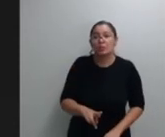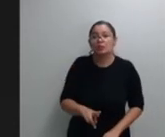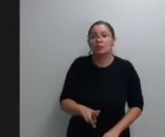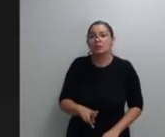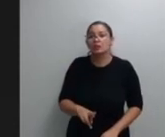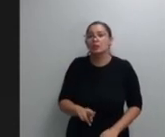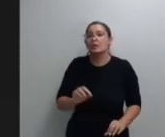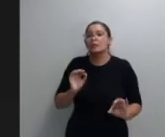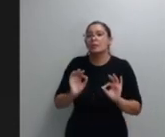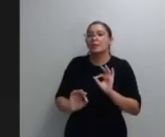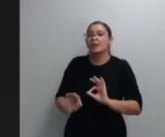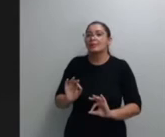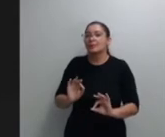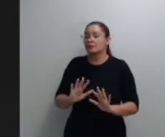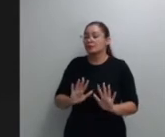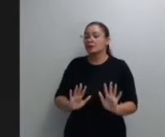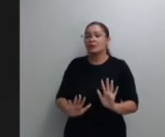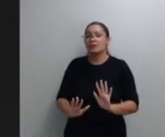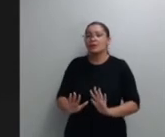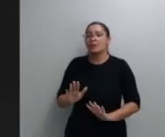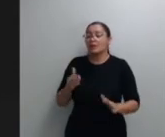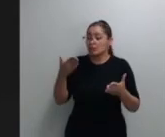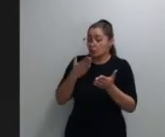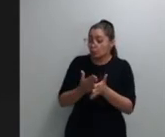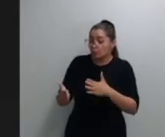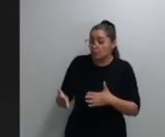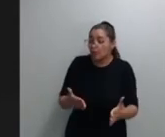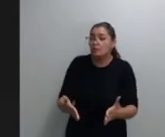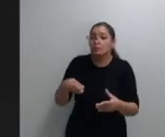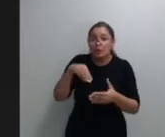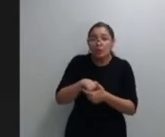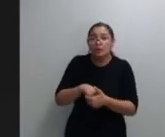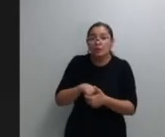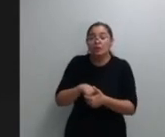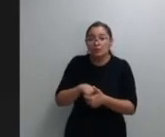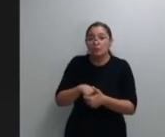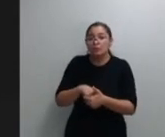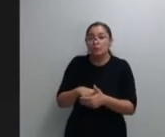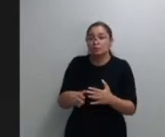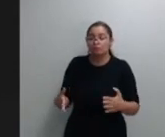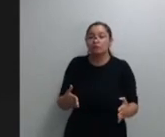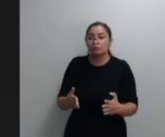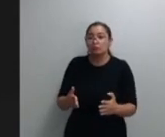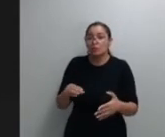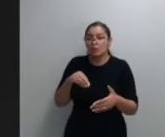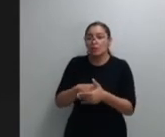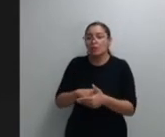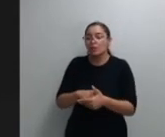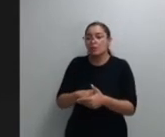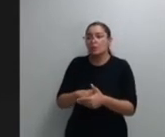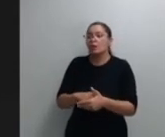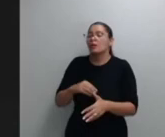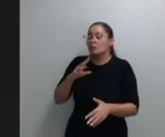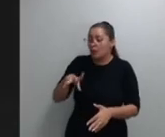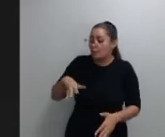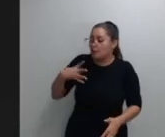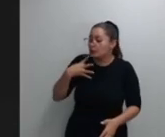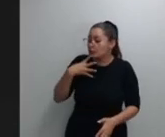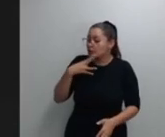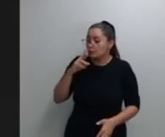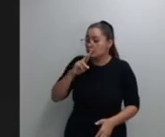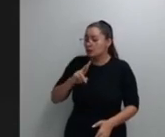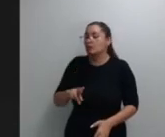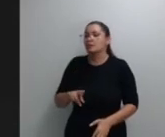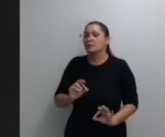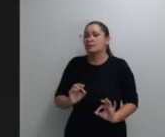dentro do prazo mas dentro do prazo porque não há discussão quanto a decadência não mas depois de conhecer os resultados eu acho que era